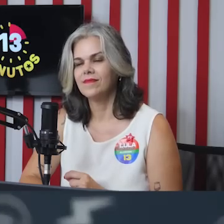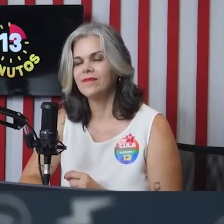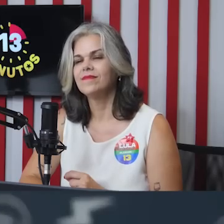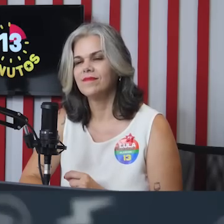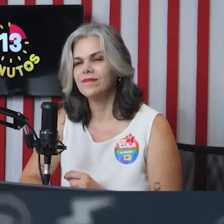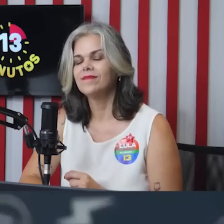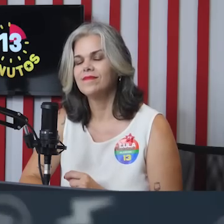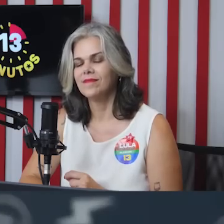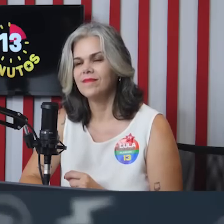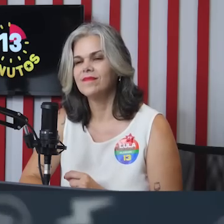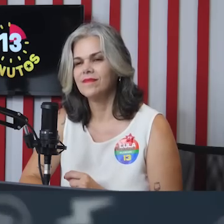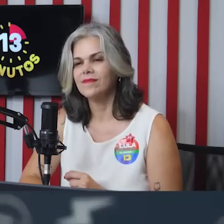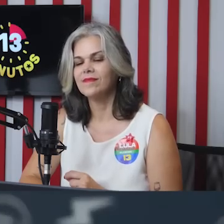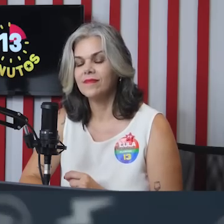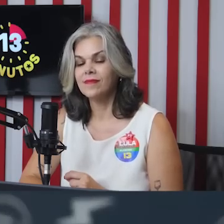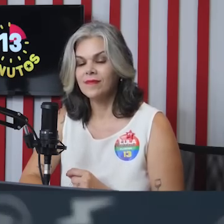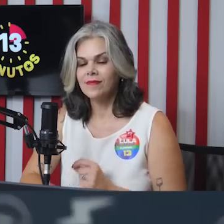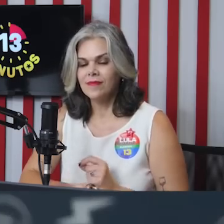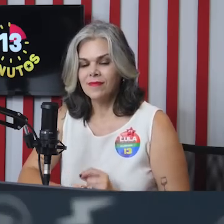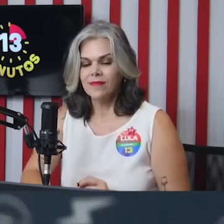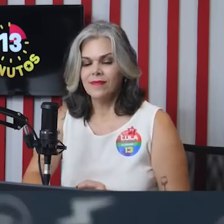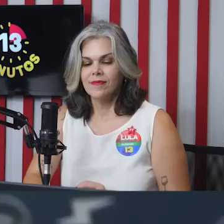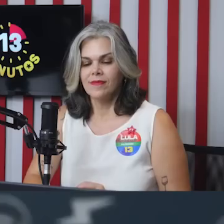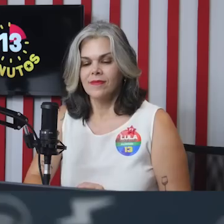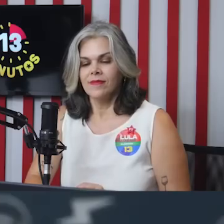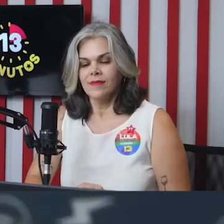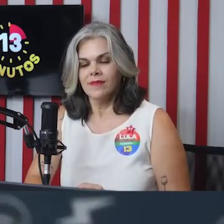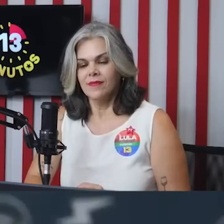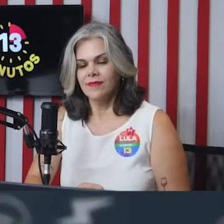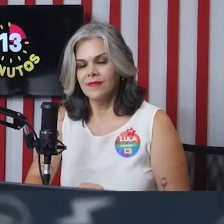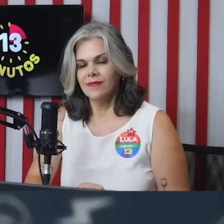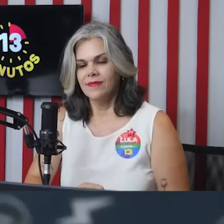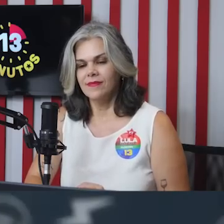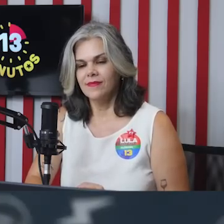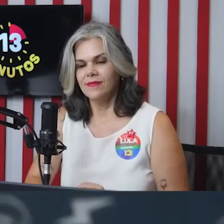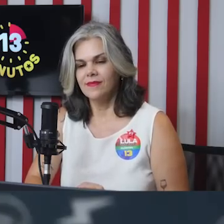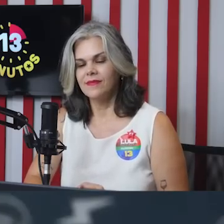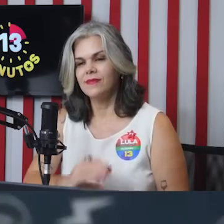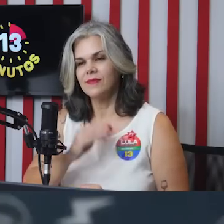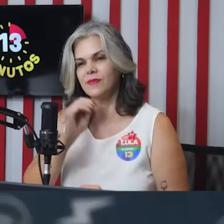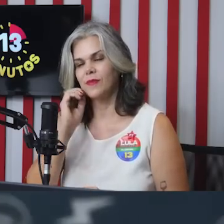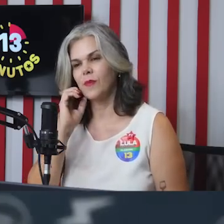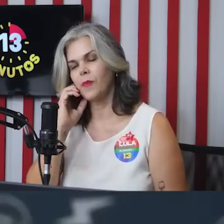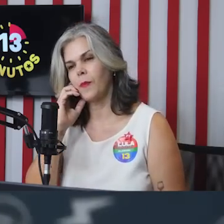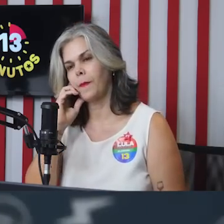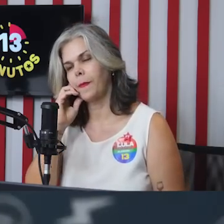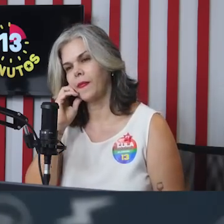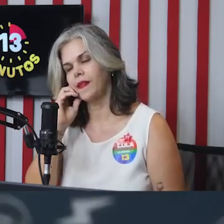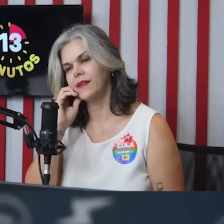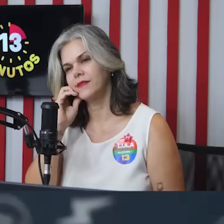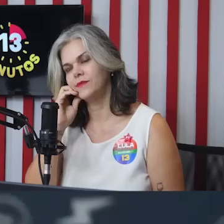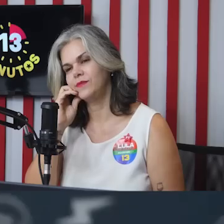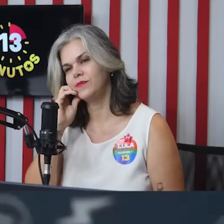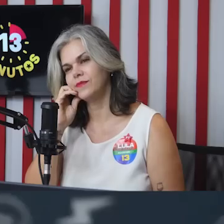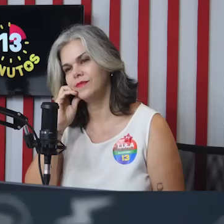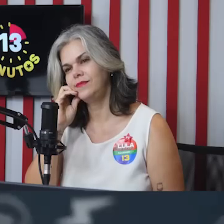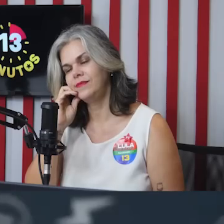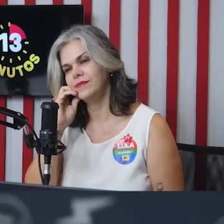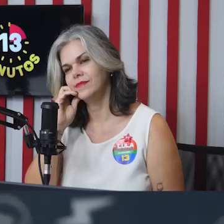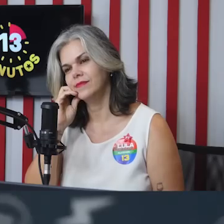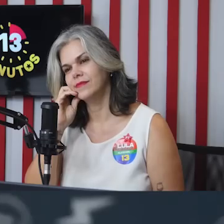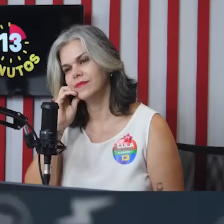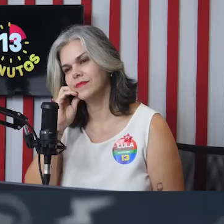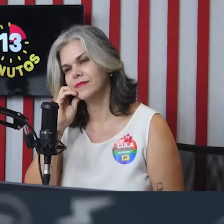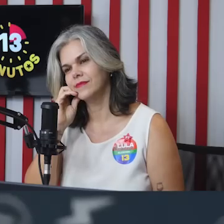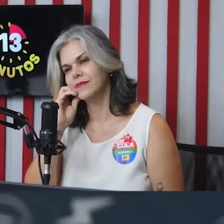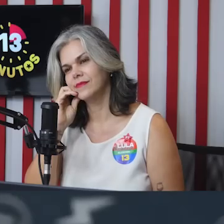oito filhos fica maior defesa do mundo Todos pobres mais honrados eu fui o primeiro filho da minha mãe ia ter um diploma primária tem um